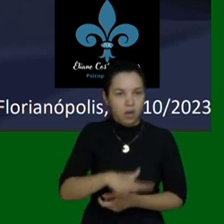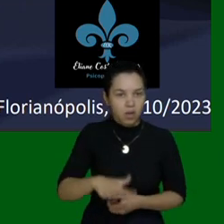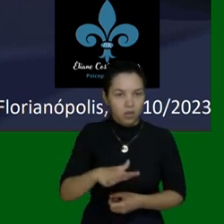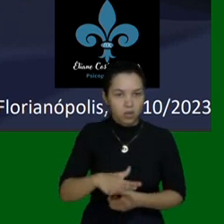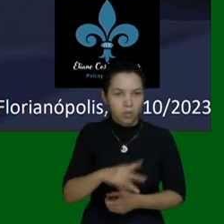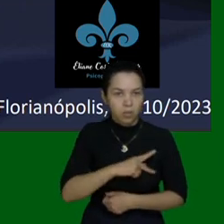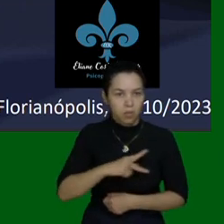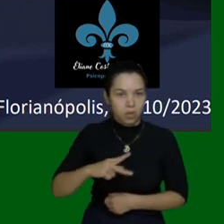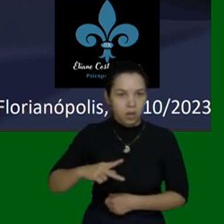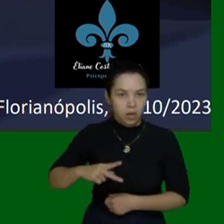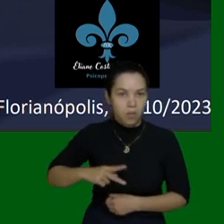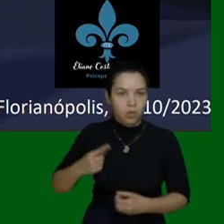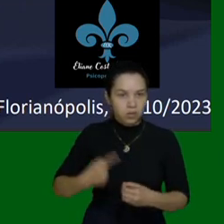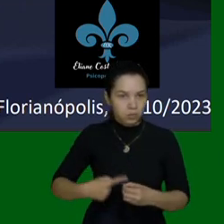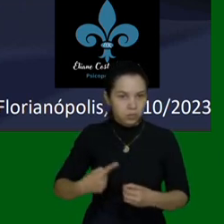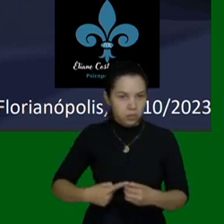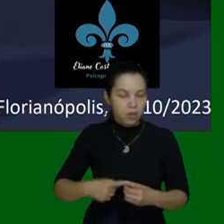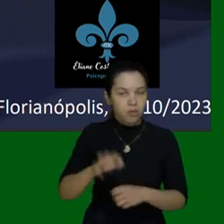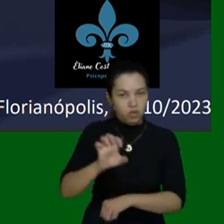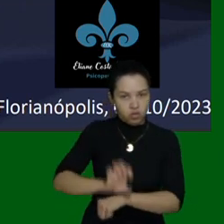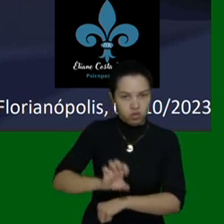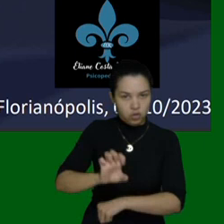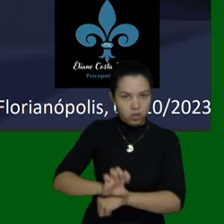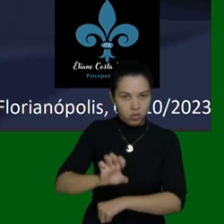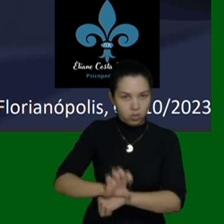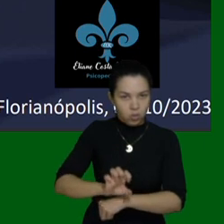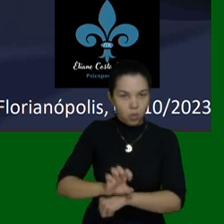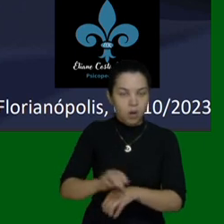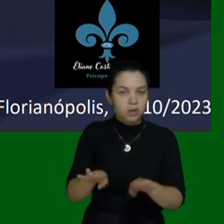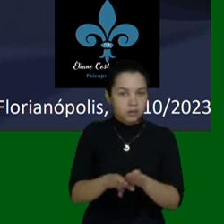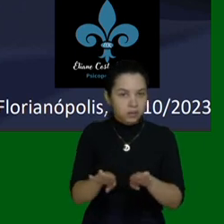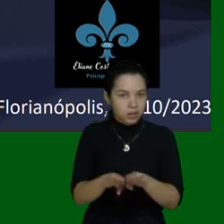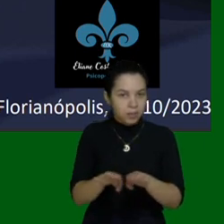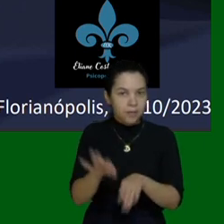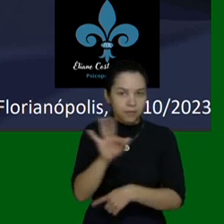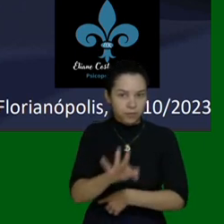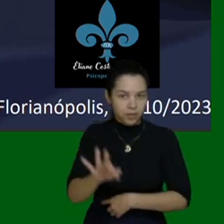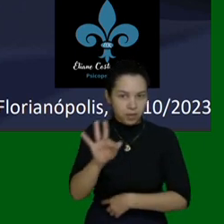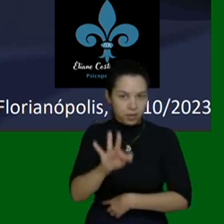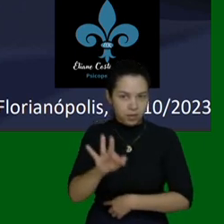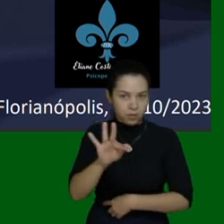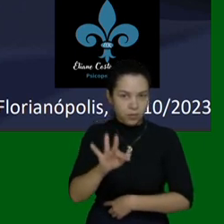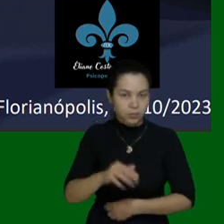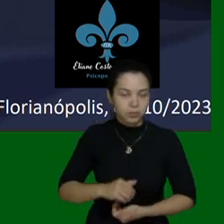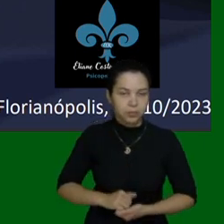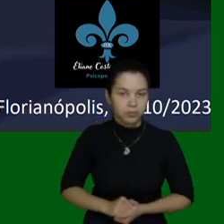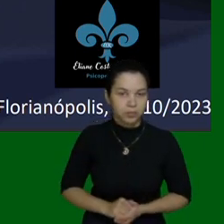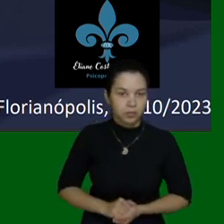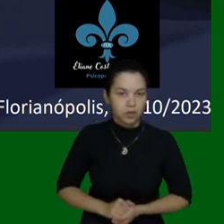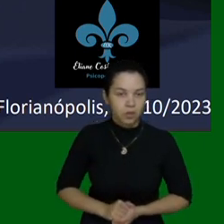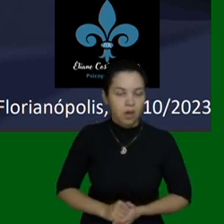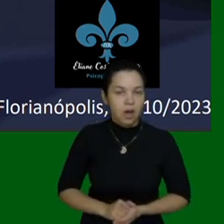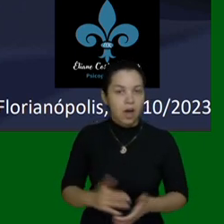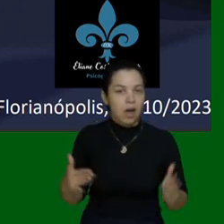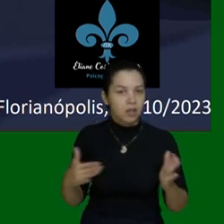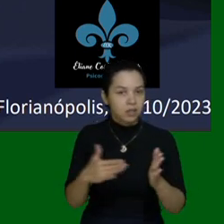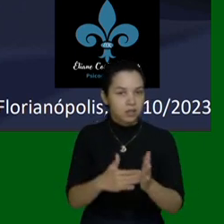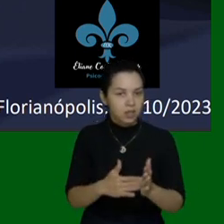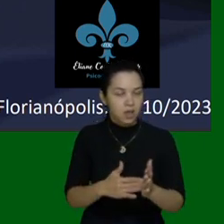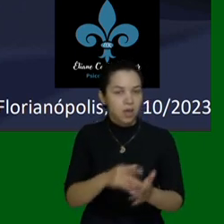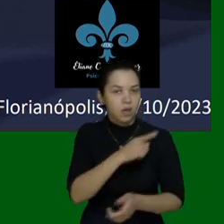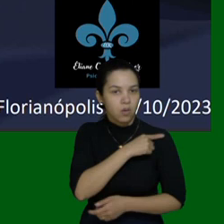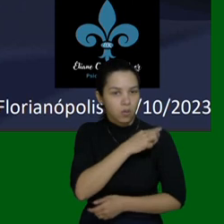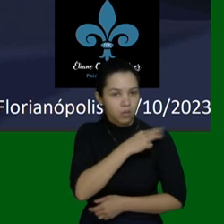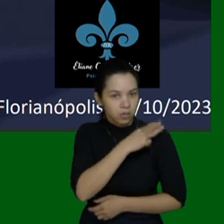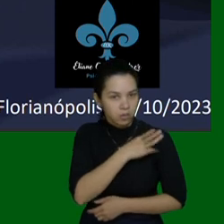Municipal Estadual e inclusive Federal até o ensino médio a gente